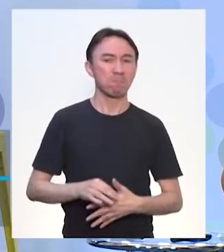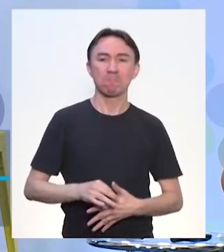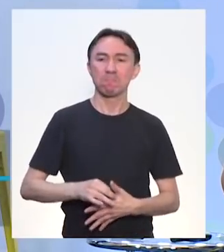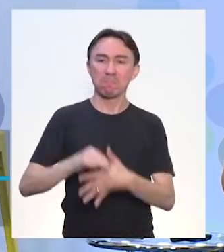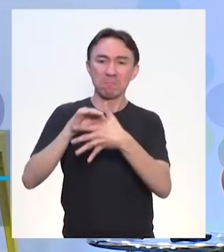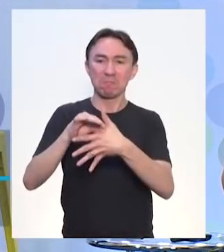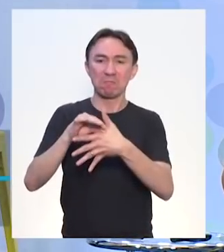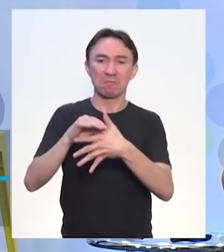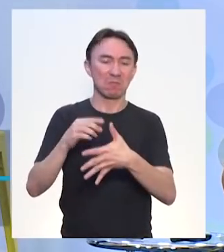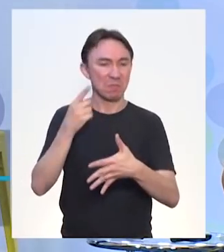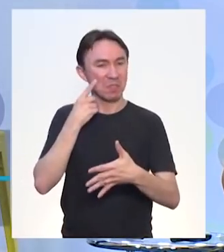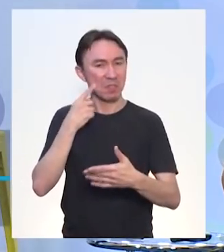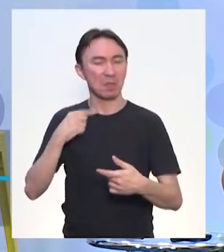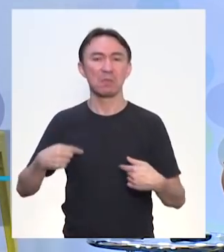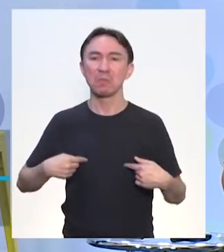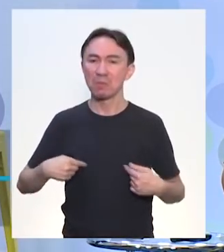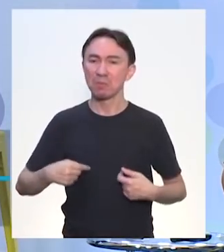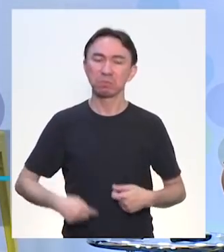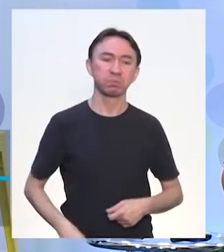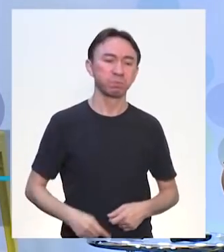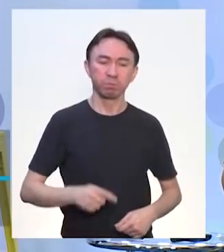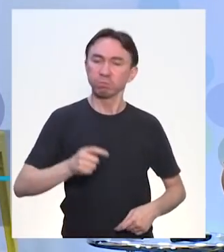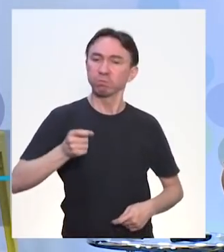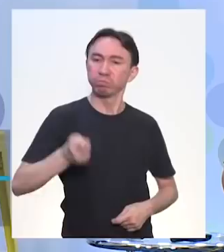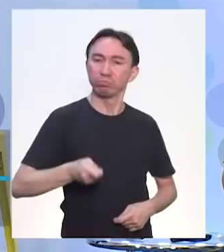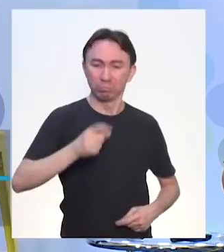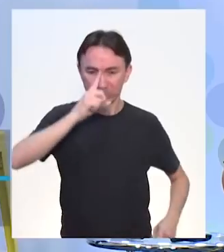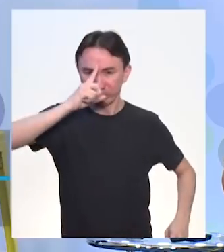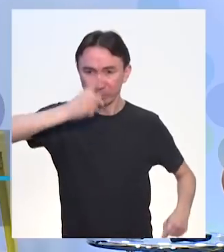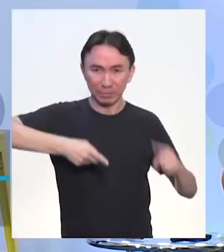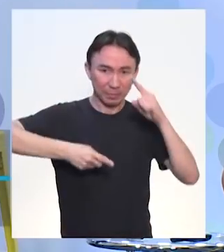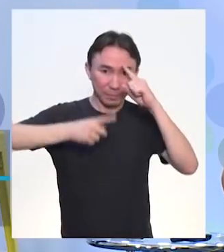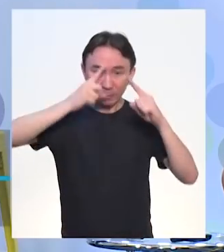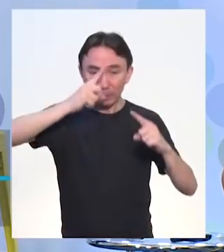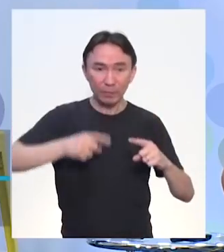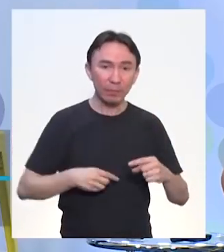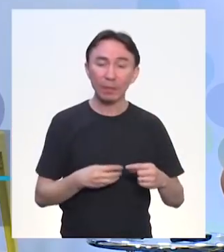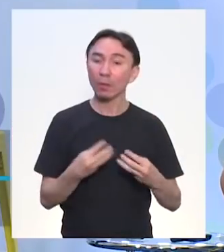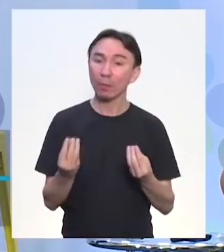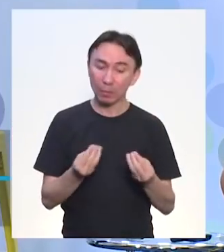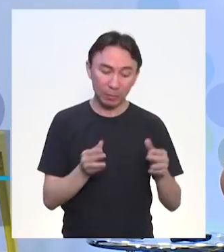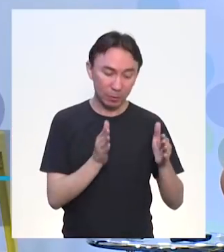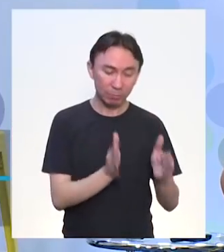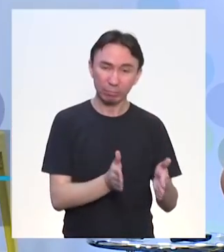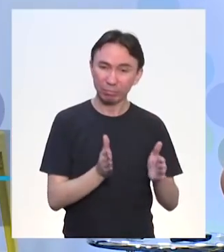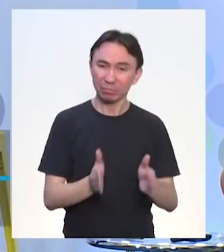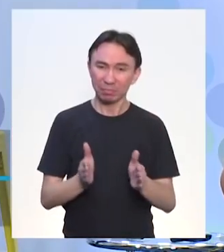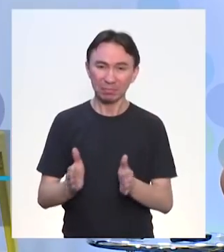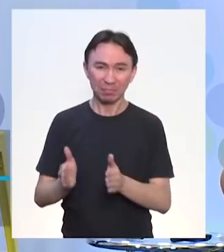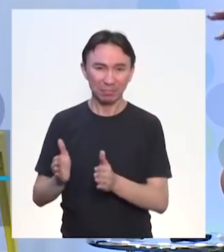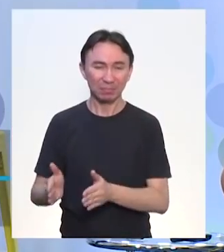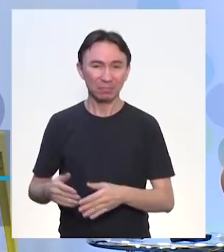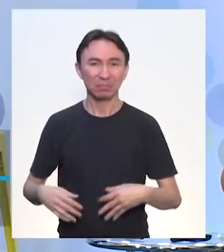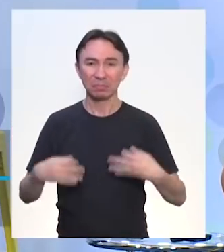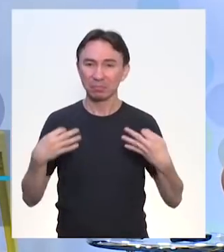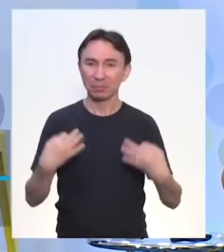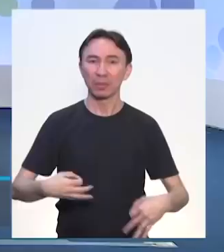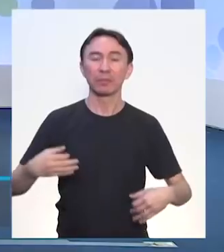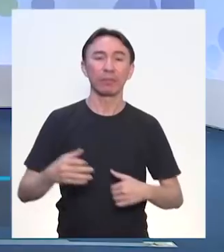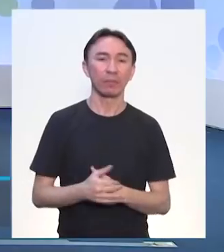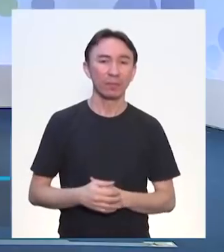de poder para manter organizada a rotina. Lá na frente a gente vai ver aonde vai dar nisso. Eu acho que